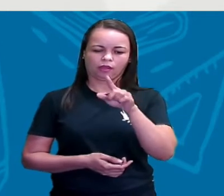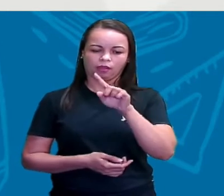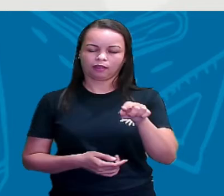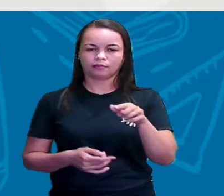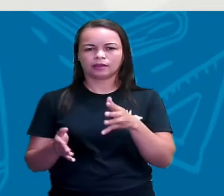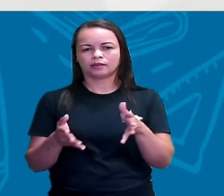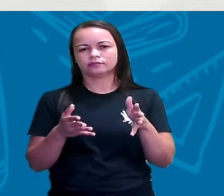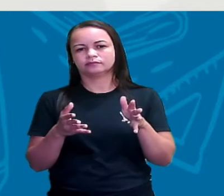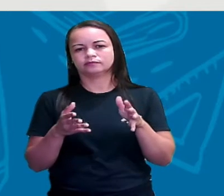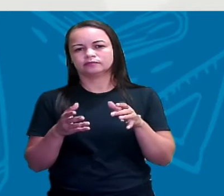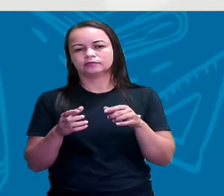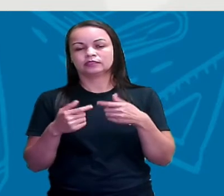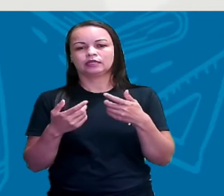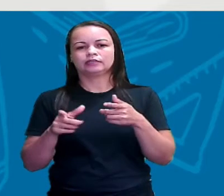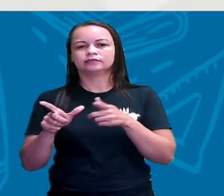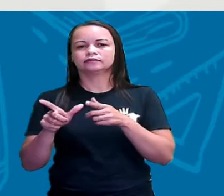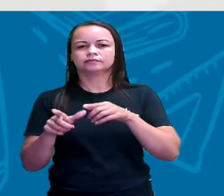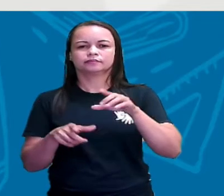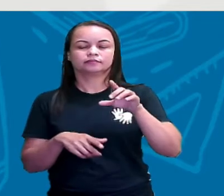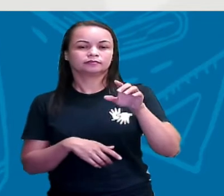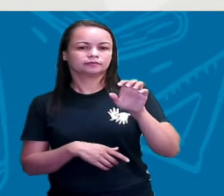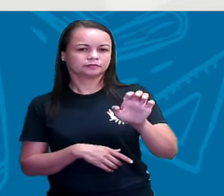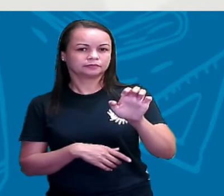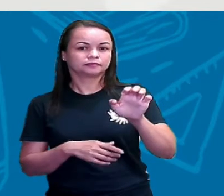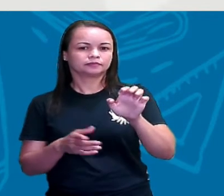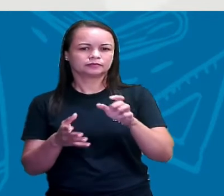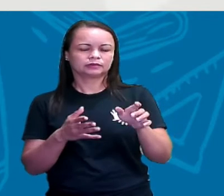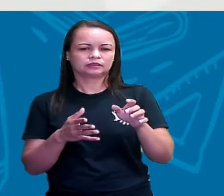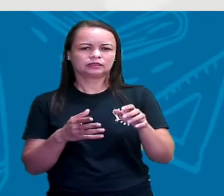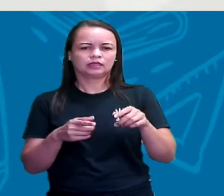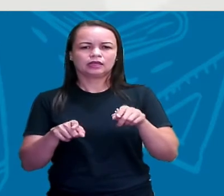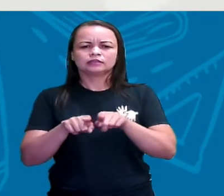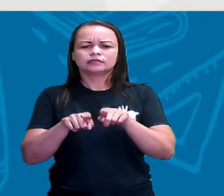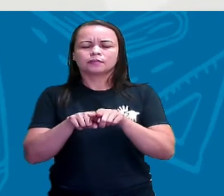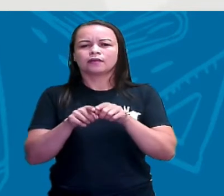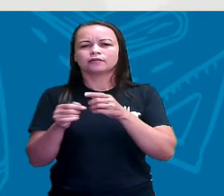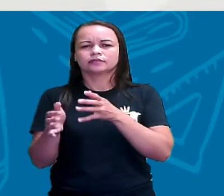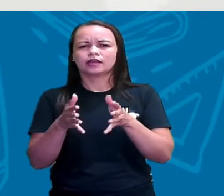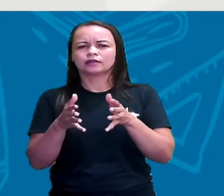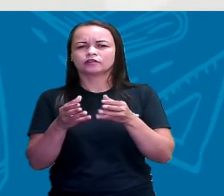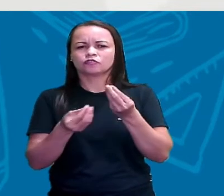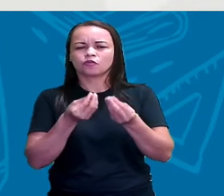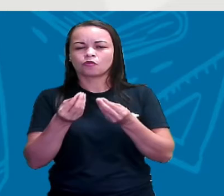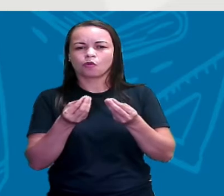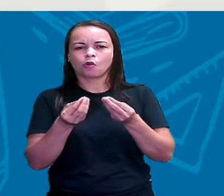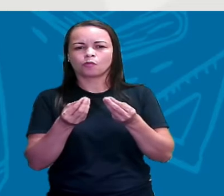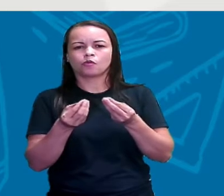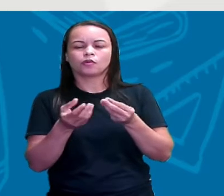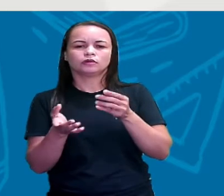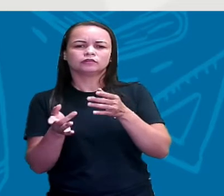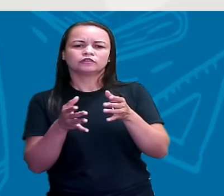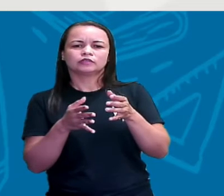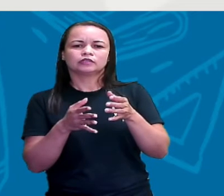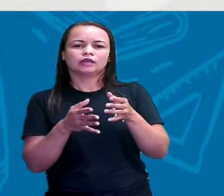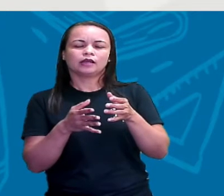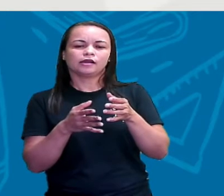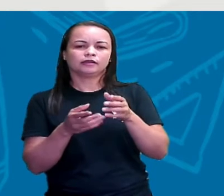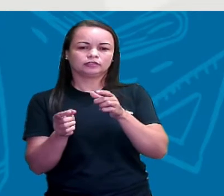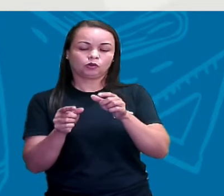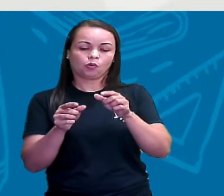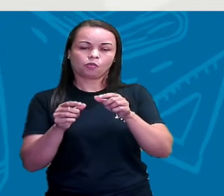E, he doesn't sell. Será que é correto a gente colocar o verbo na forma infinitiva com o